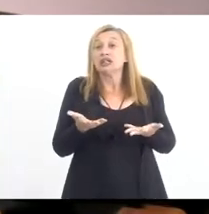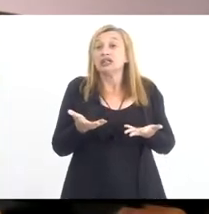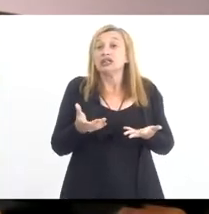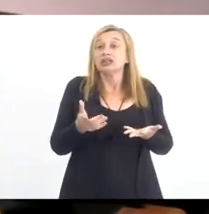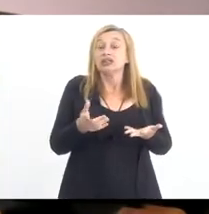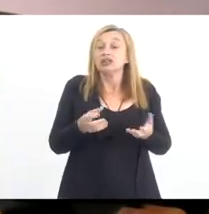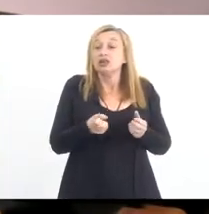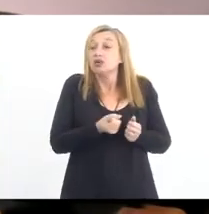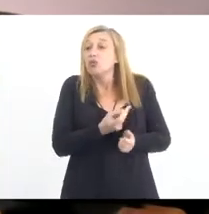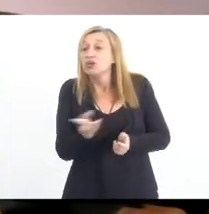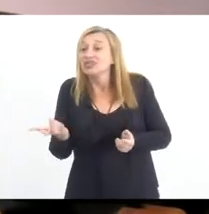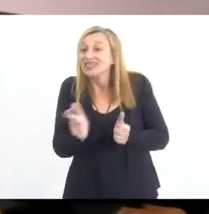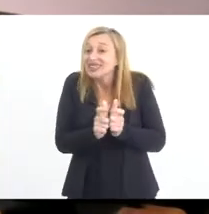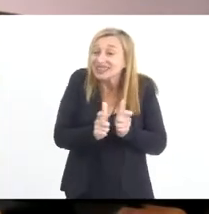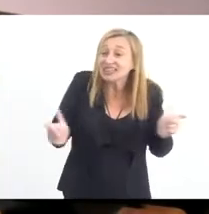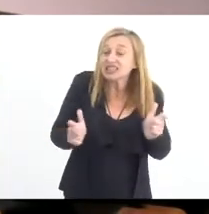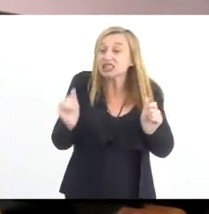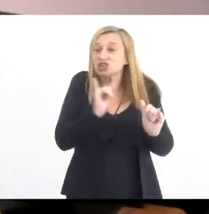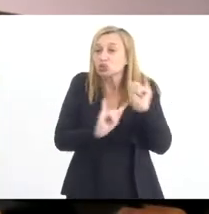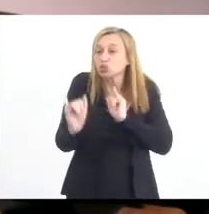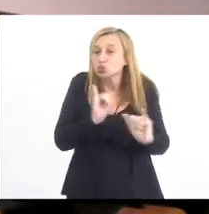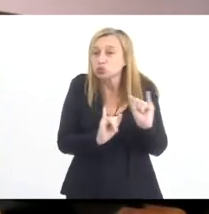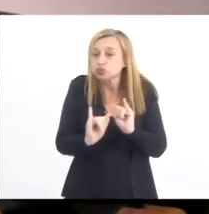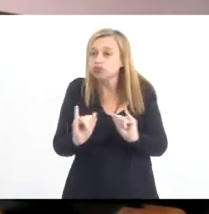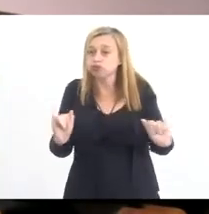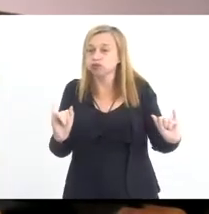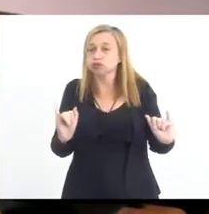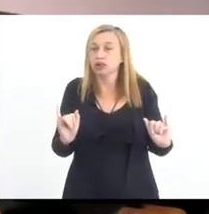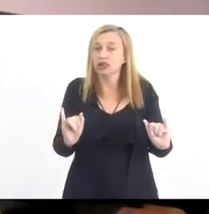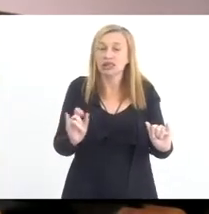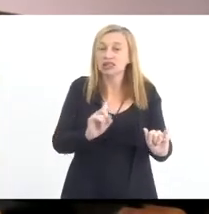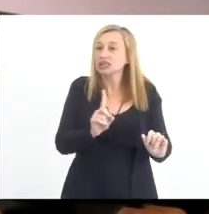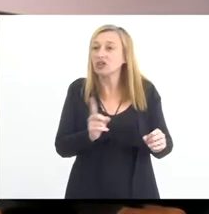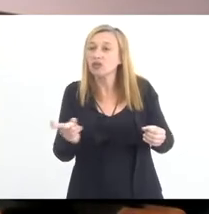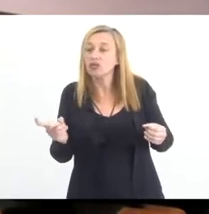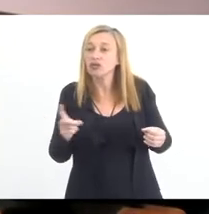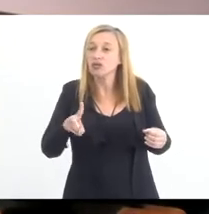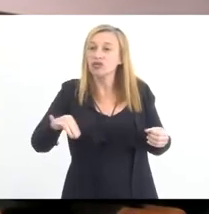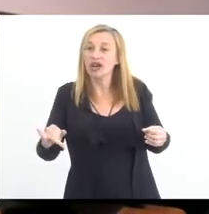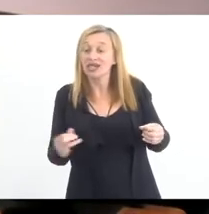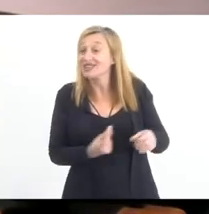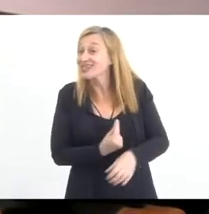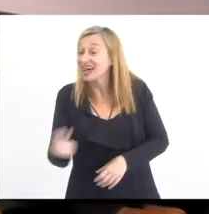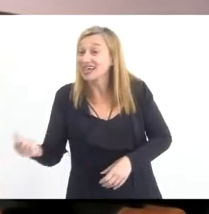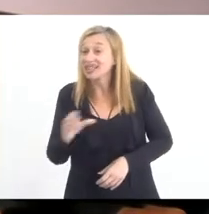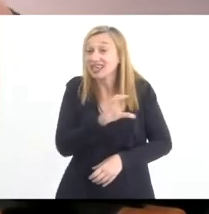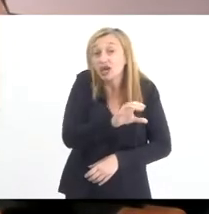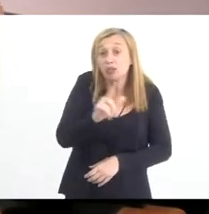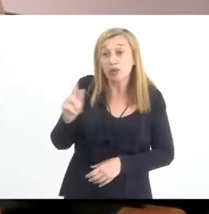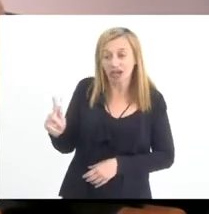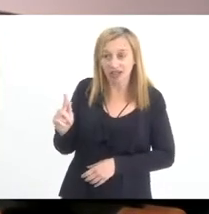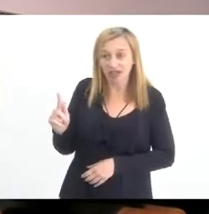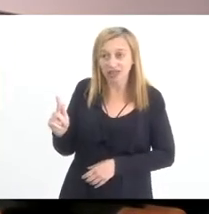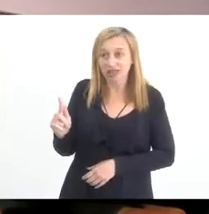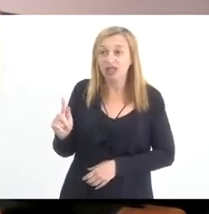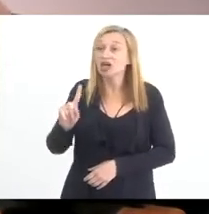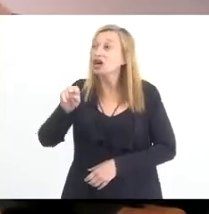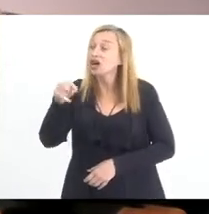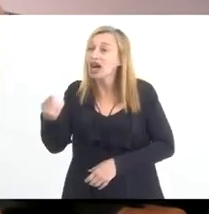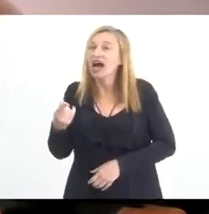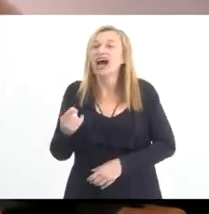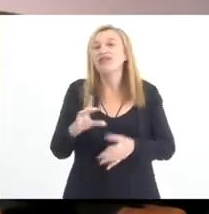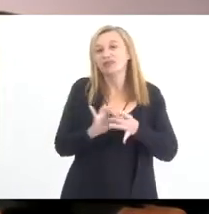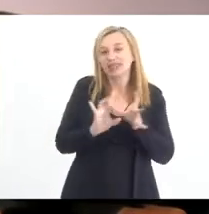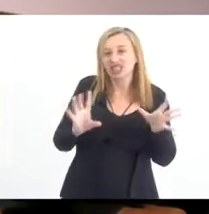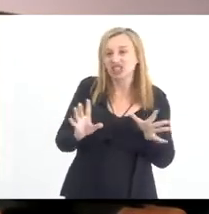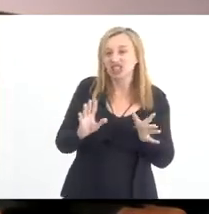uma quantidade imensa de informação, por exemplo, colocando que não vai sair de Campo Grande, certo? Aí até teve aquele negócio, vamos